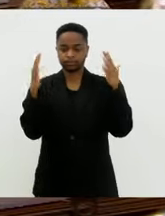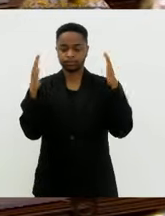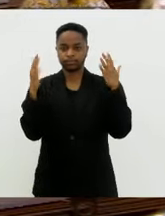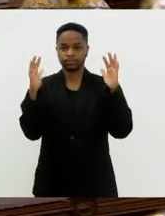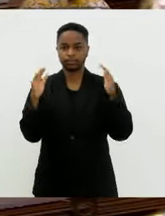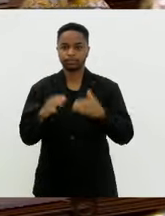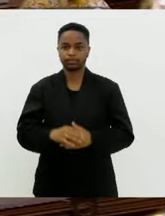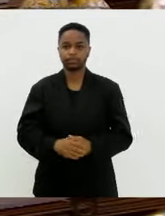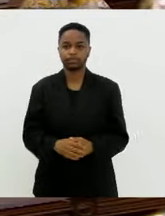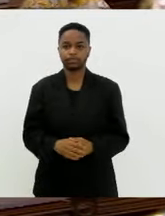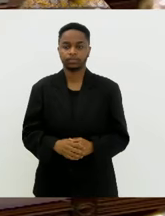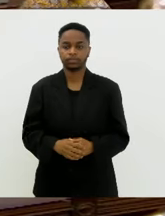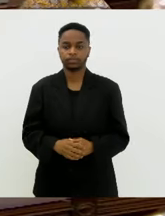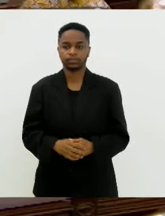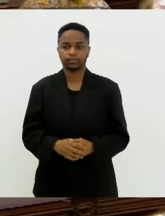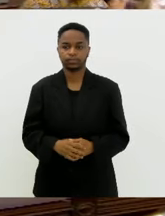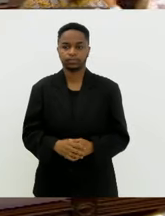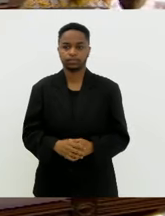E,